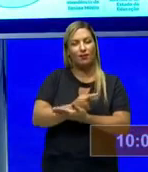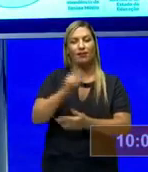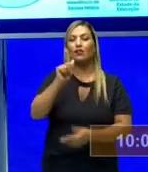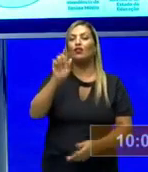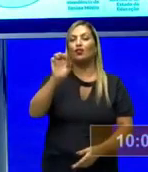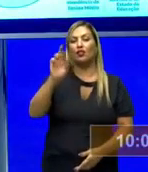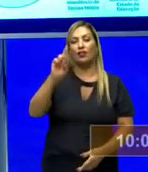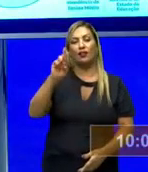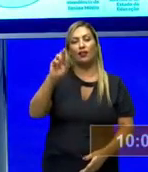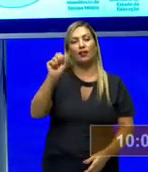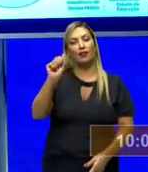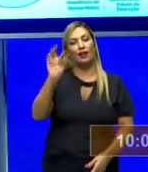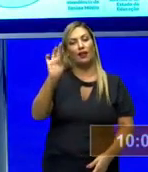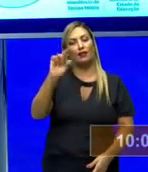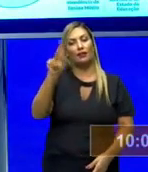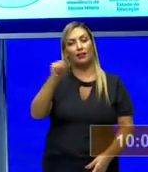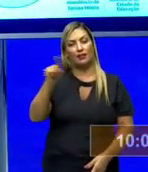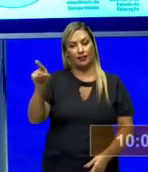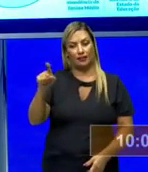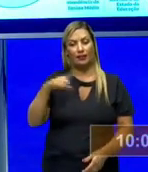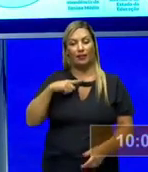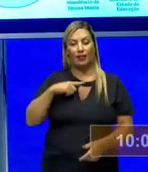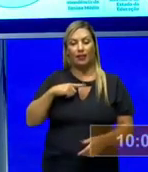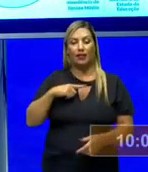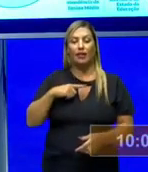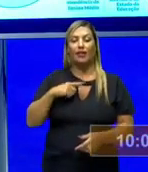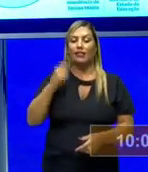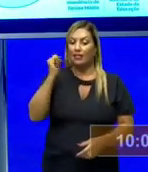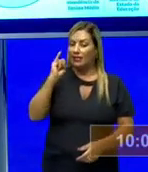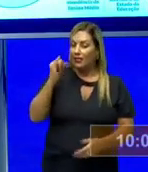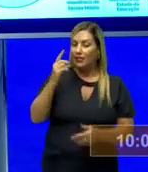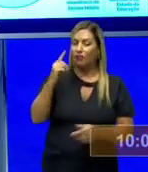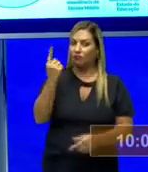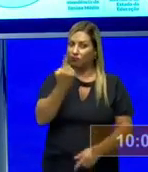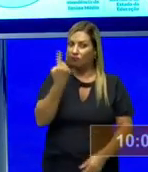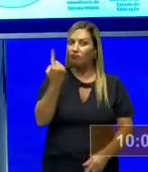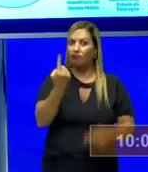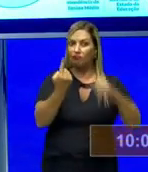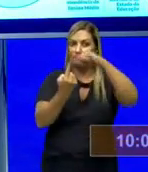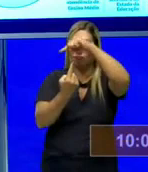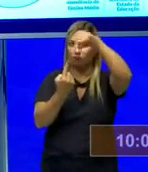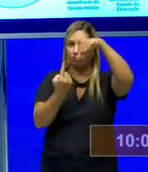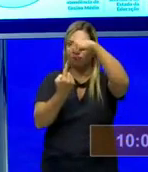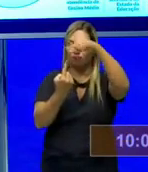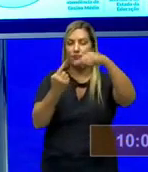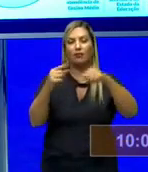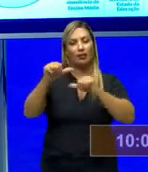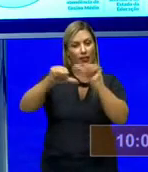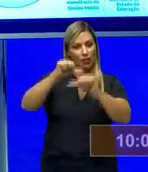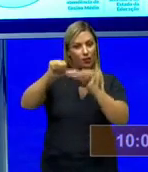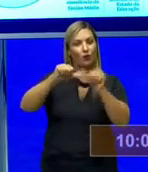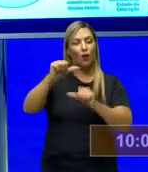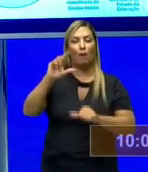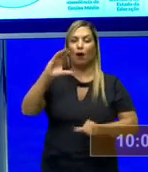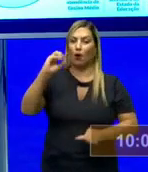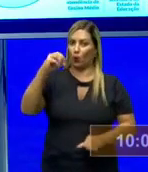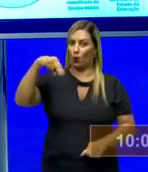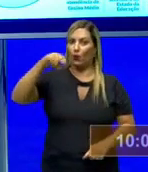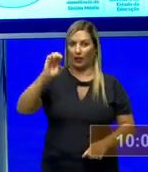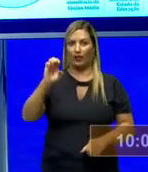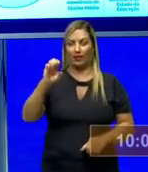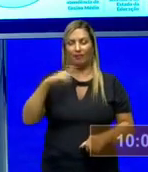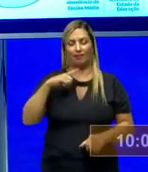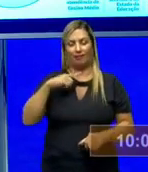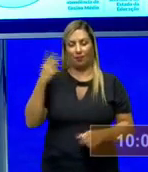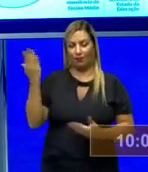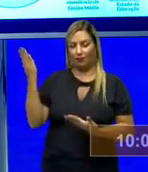geratriz tá é uma linha tá é um segmento que se eu começar a rodar ele vira um cone lá é uma figura